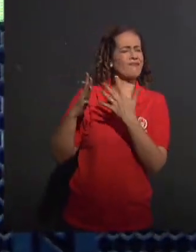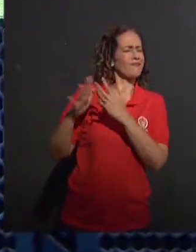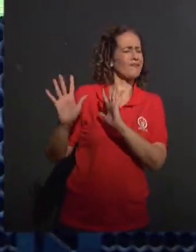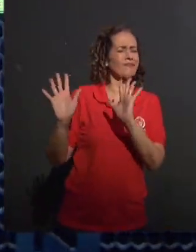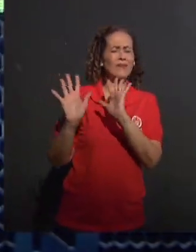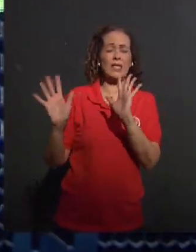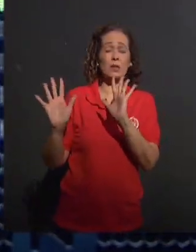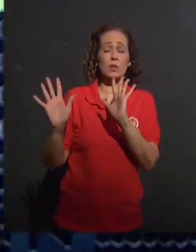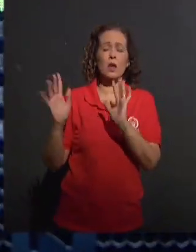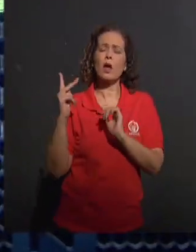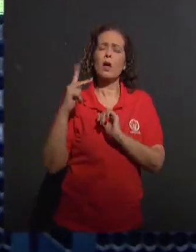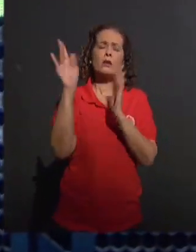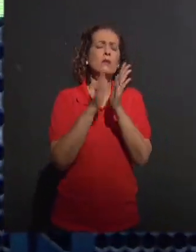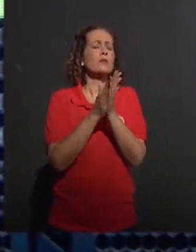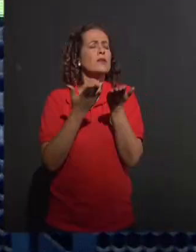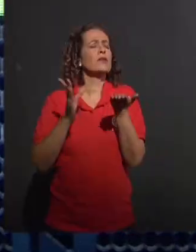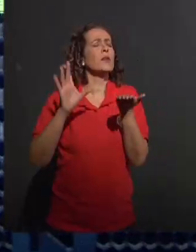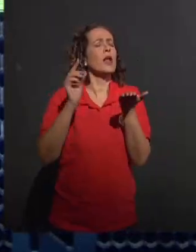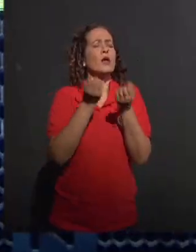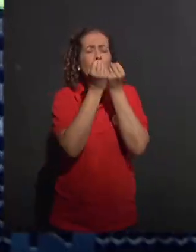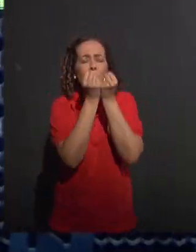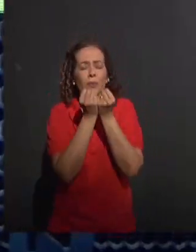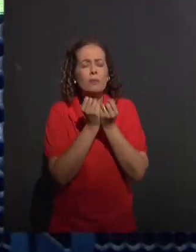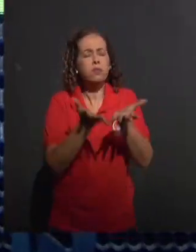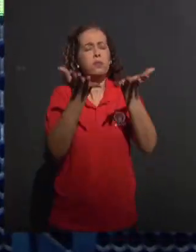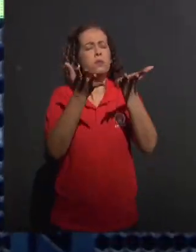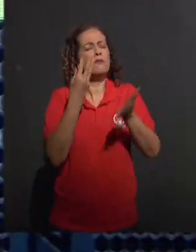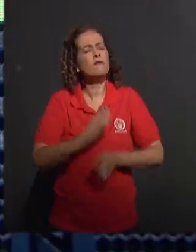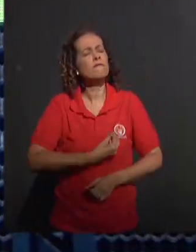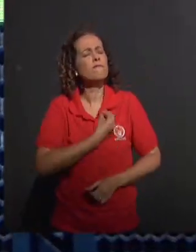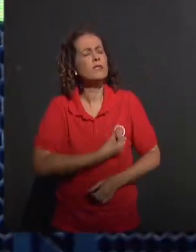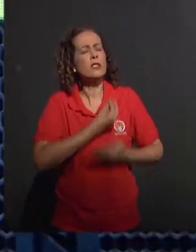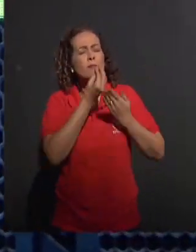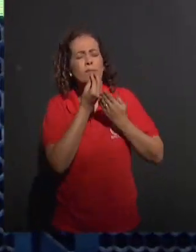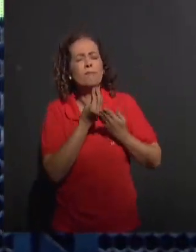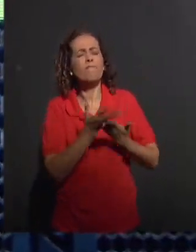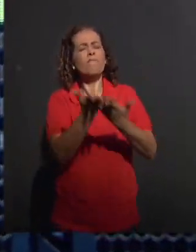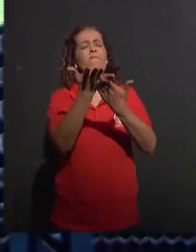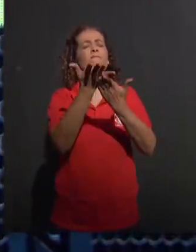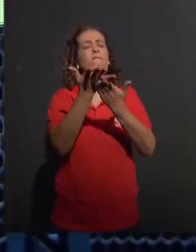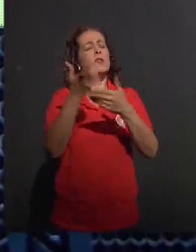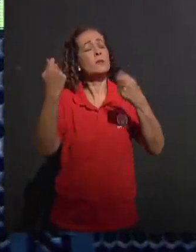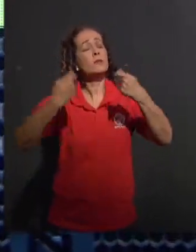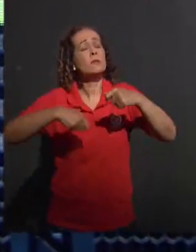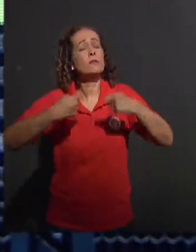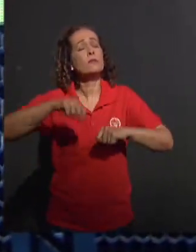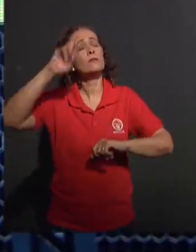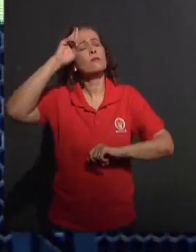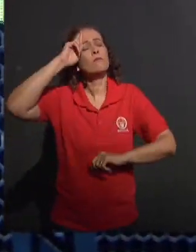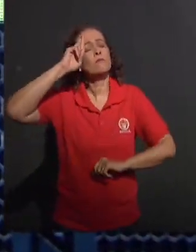traz vida. Senhor, nós precisamos dessa vida, Senhor.